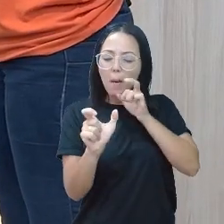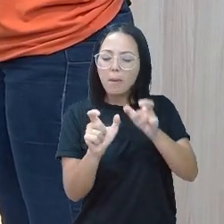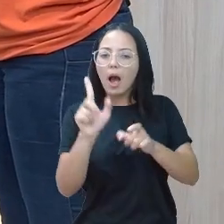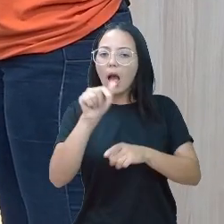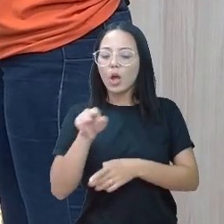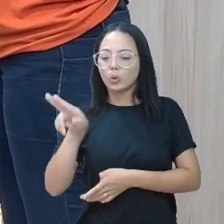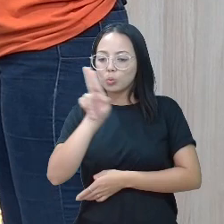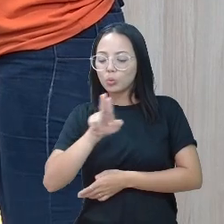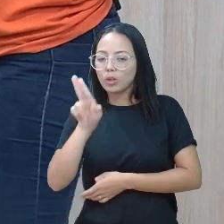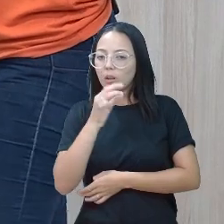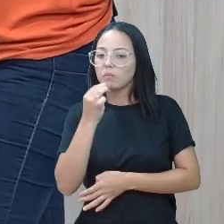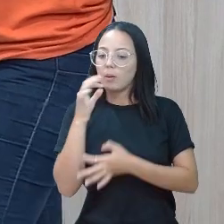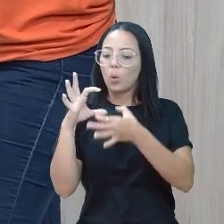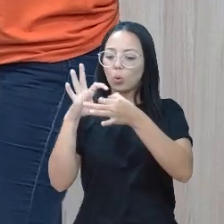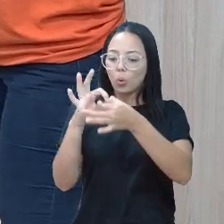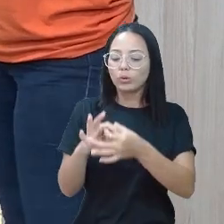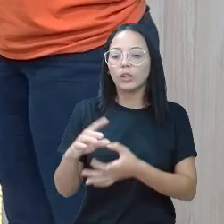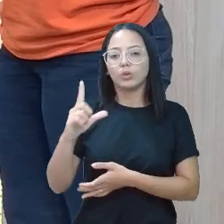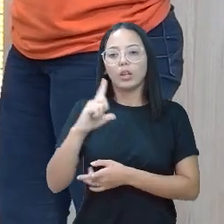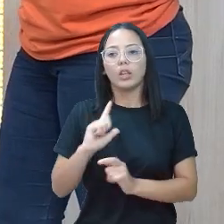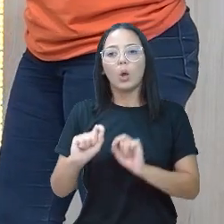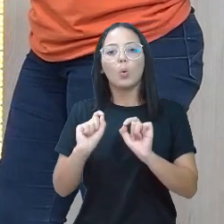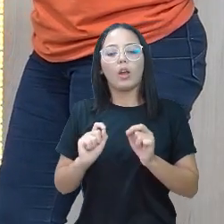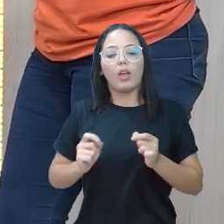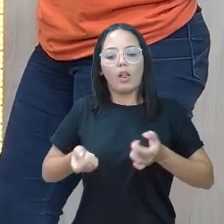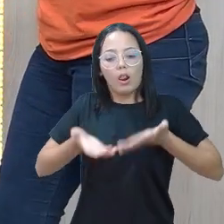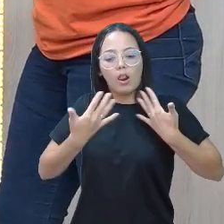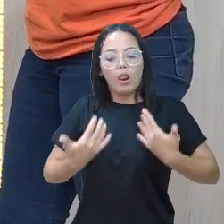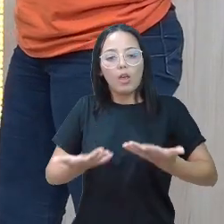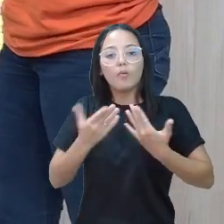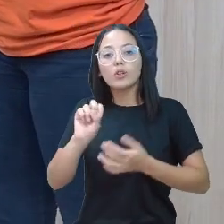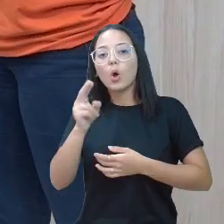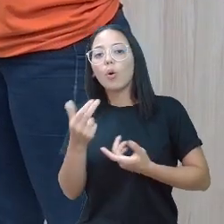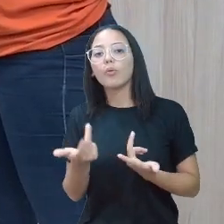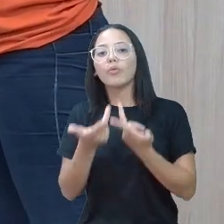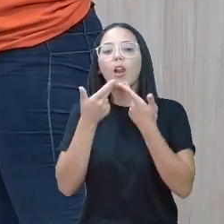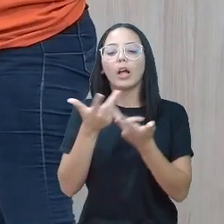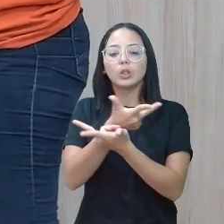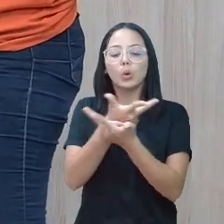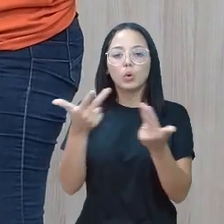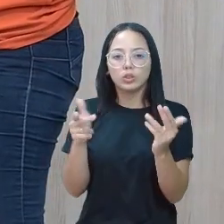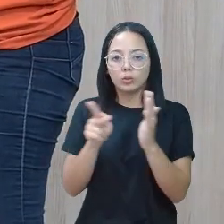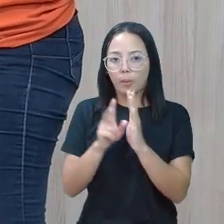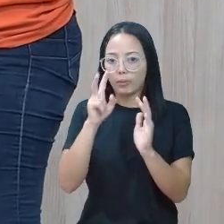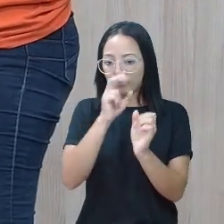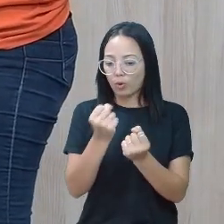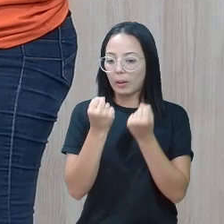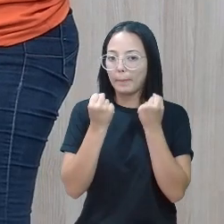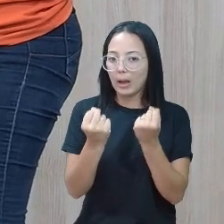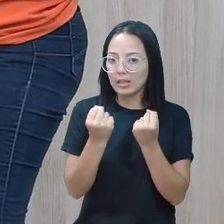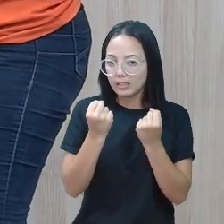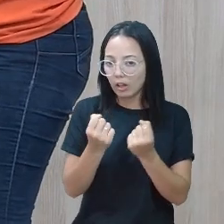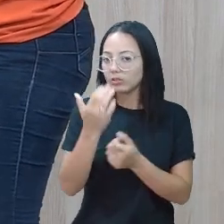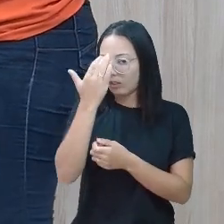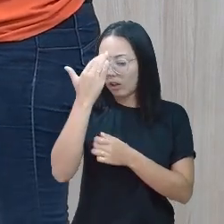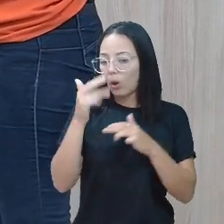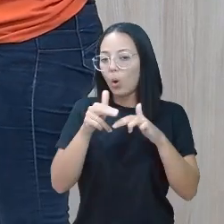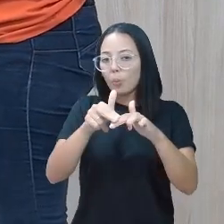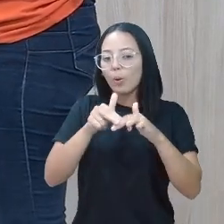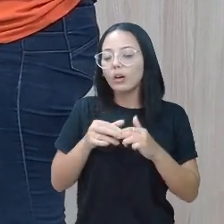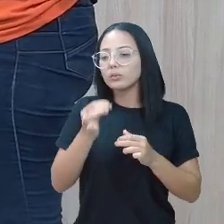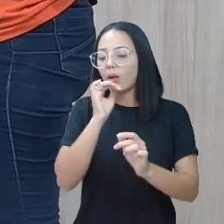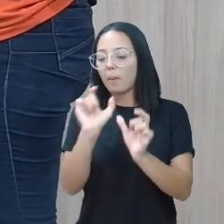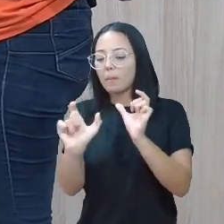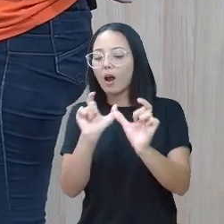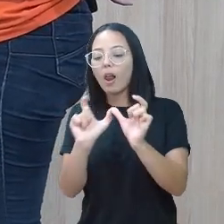bastante utilizado em contexto que exige moderação ou para falar de conteúdos fortes e polêmicos por meio de